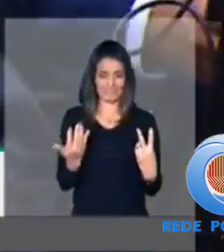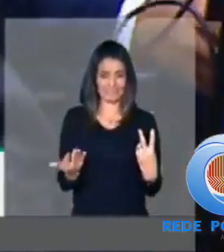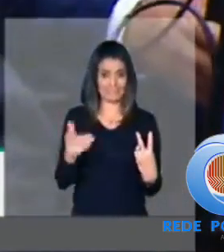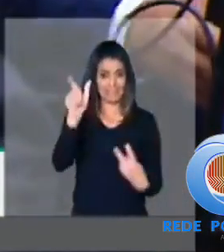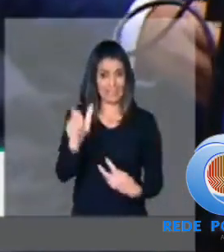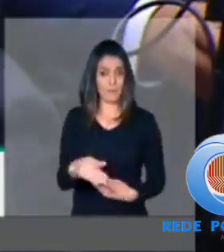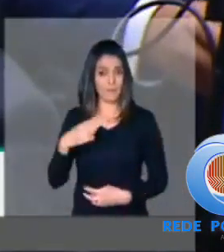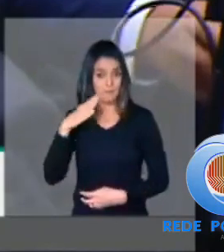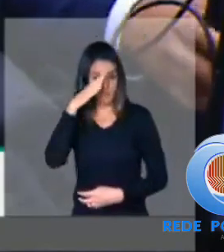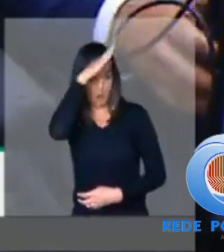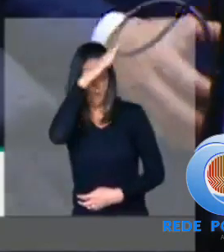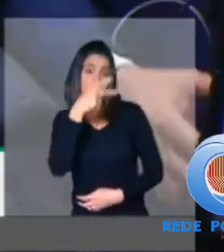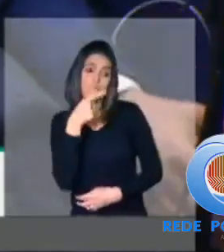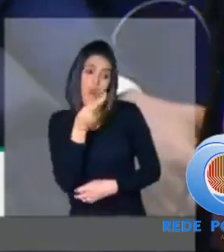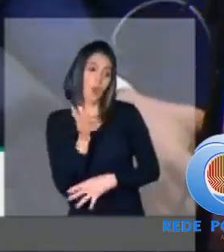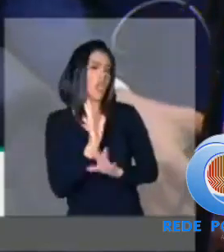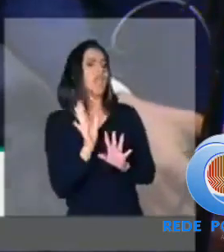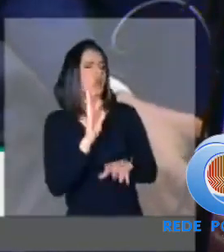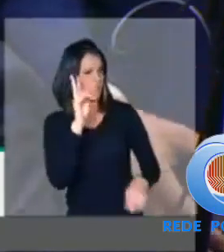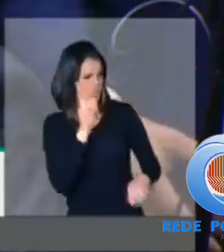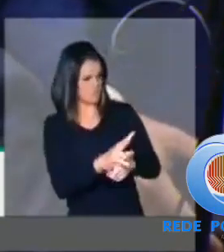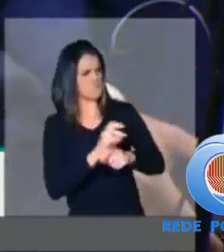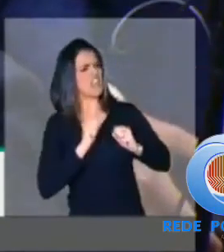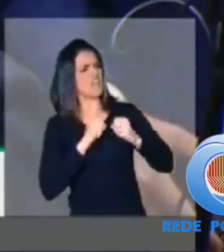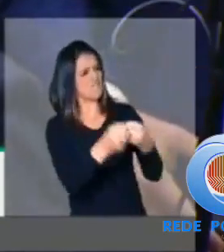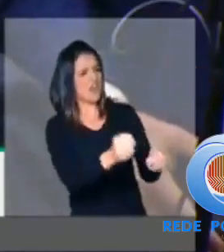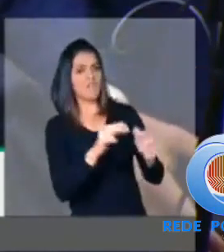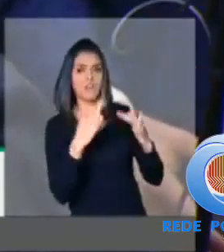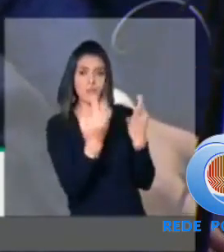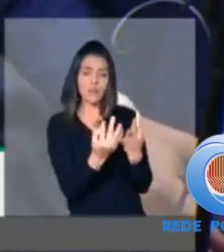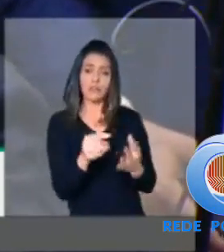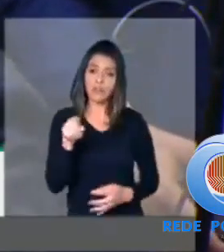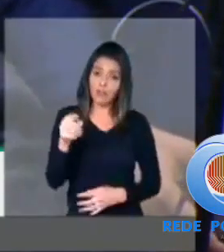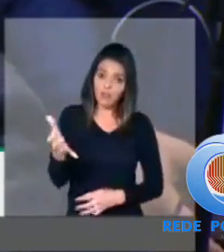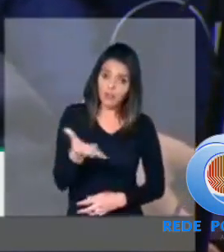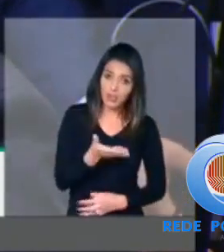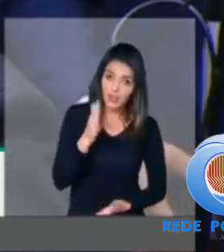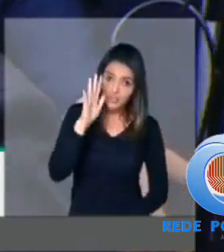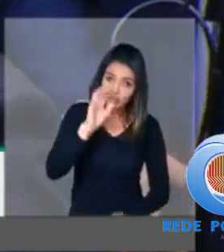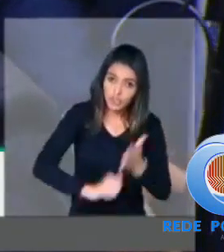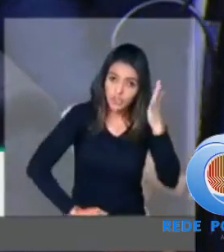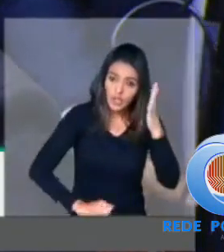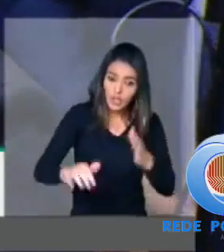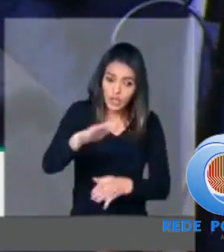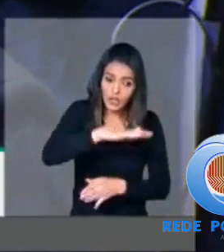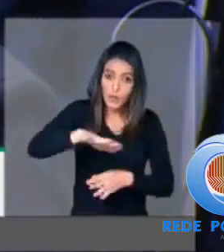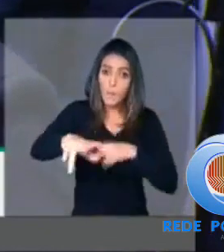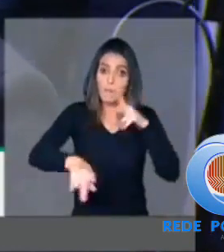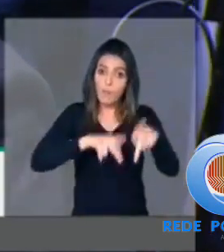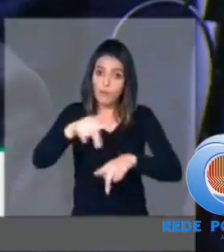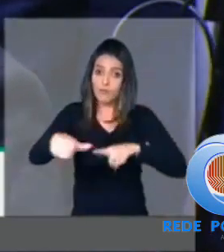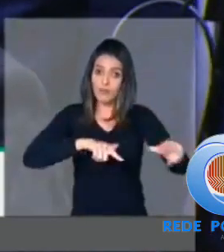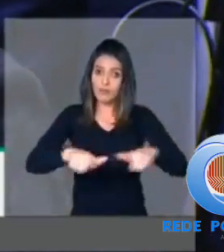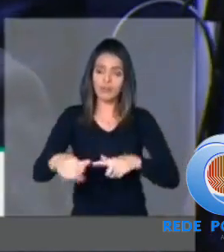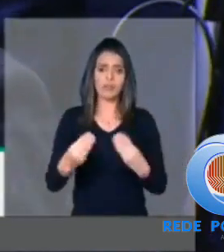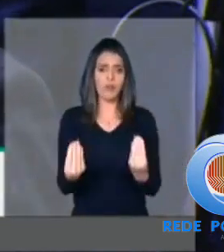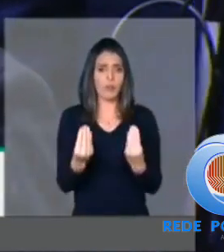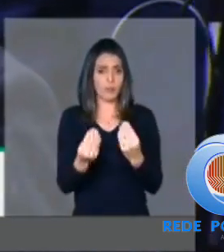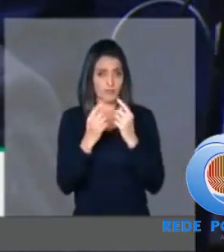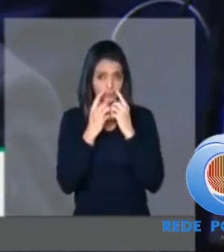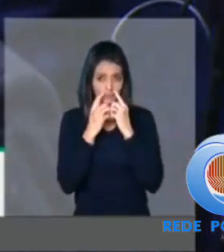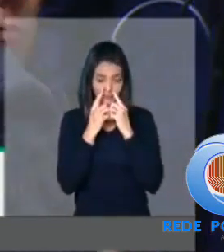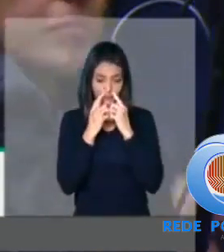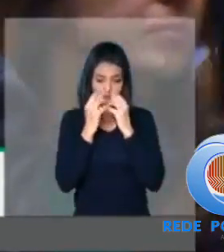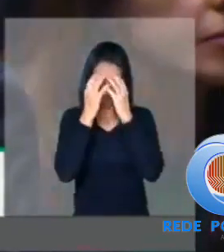dizia defender a família. Receba amanhã. E quer retirar dos trabalhadores brasileiros a